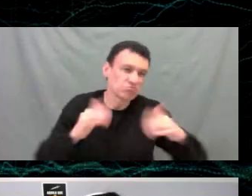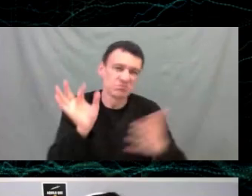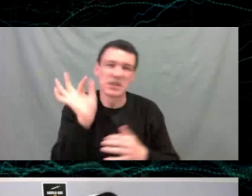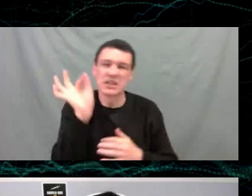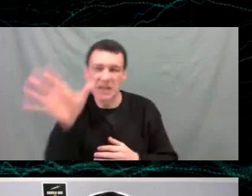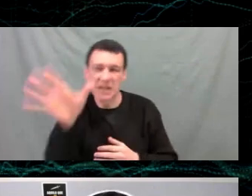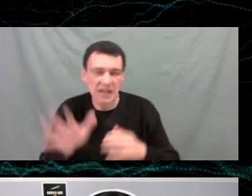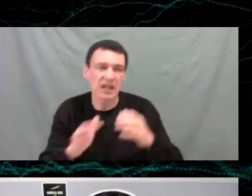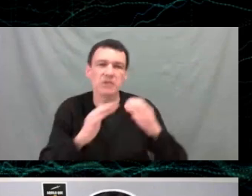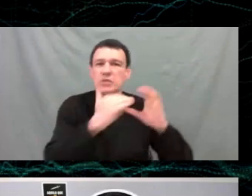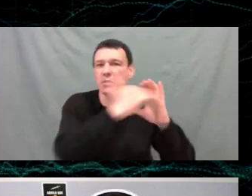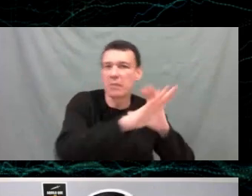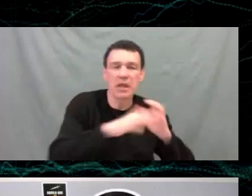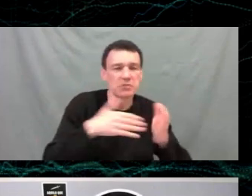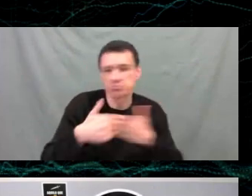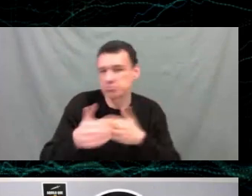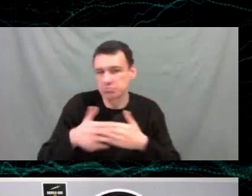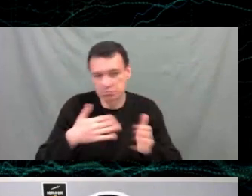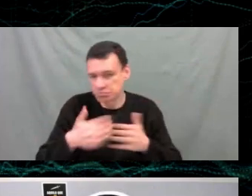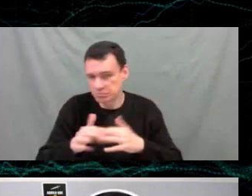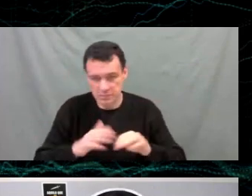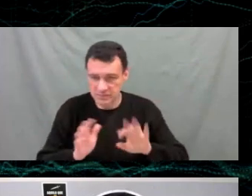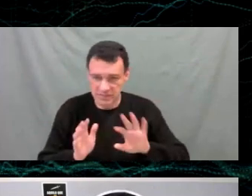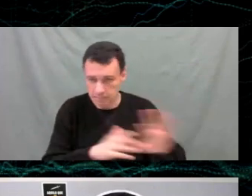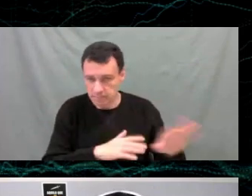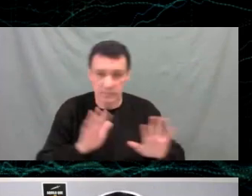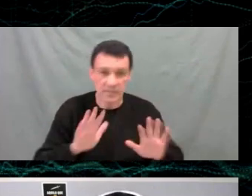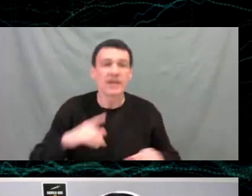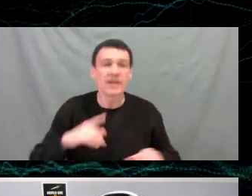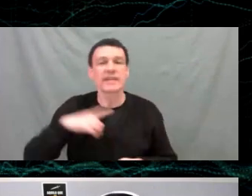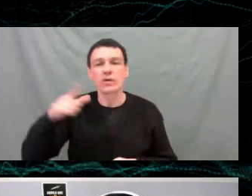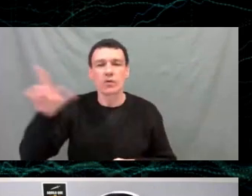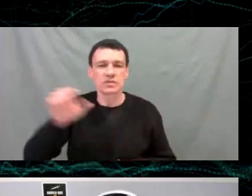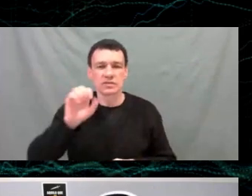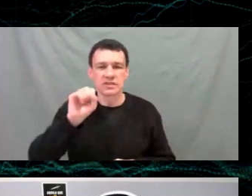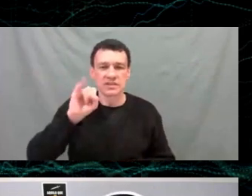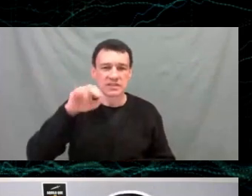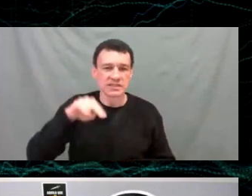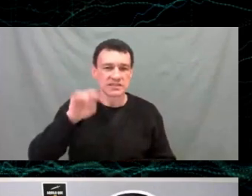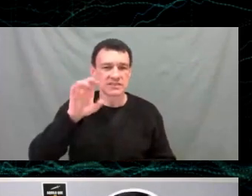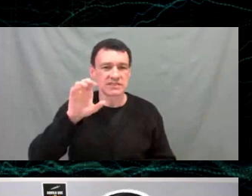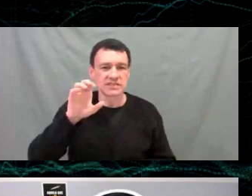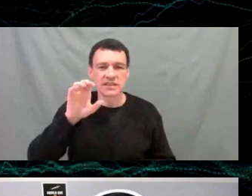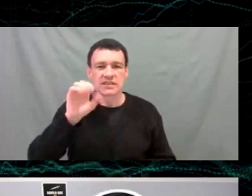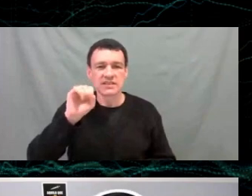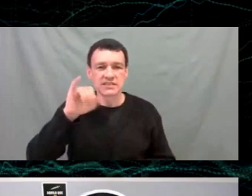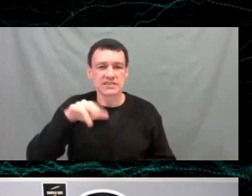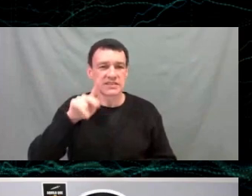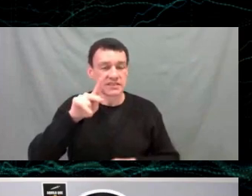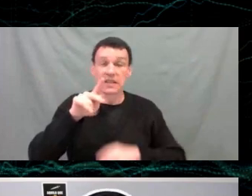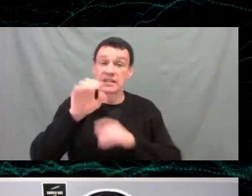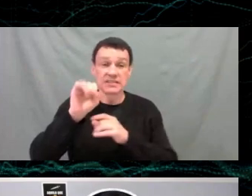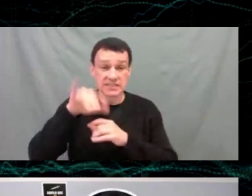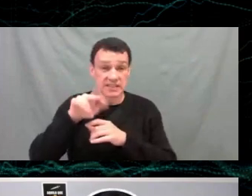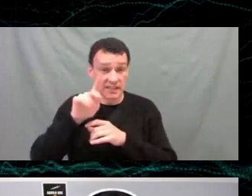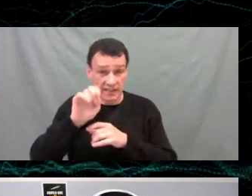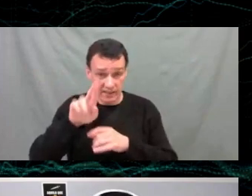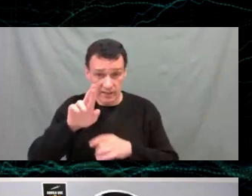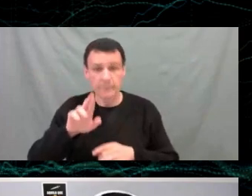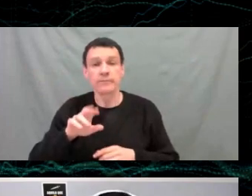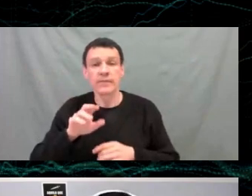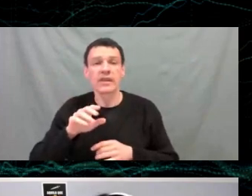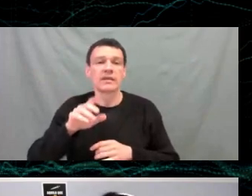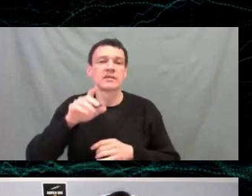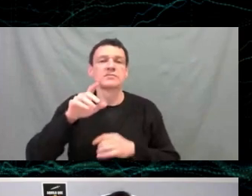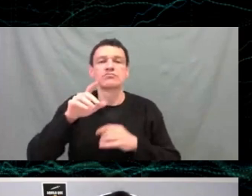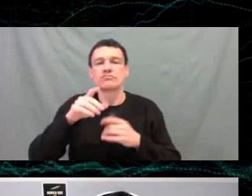e-mail, tá? Configuration Syncer, que é o Syncer, que é o cara que vai pegar e gerencia o cache dos dados de configuração. Então, existem os